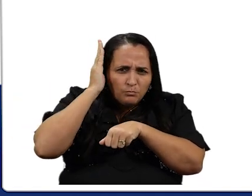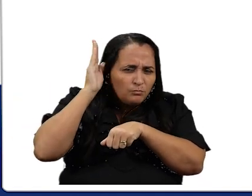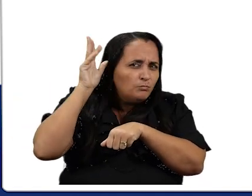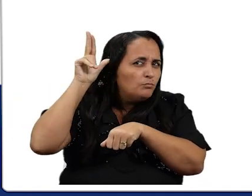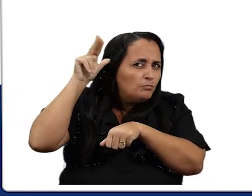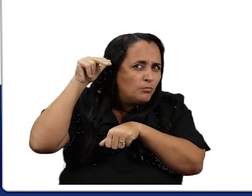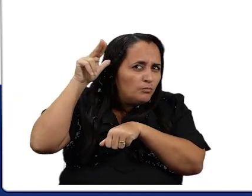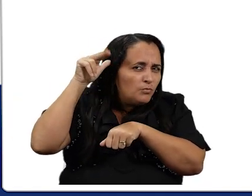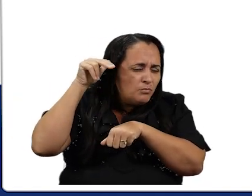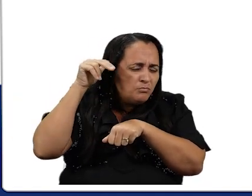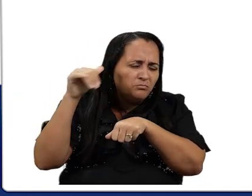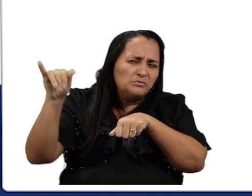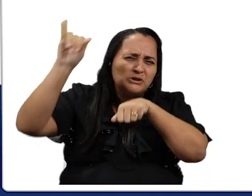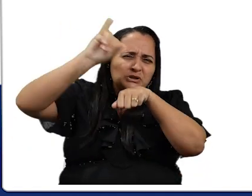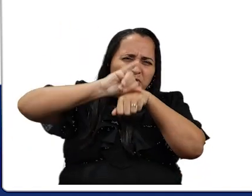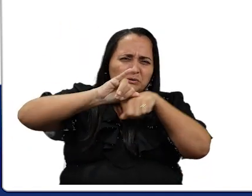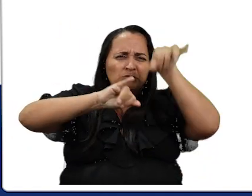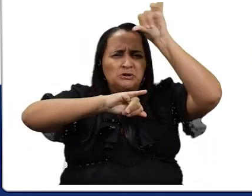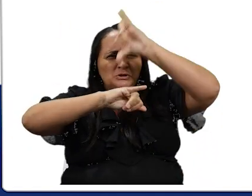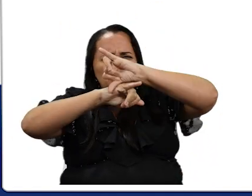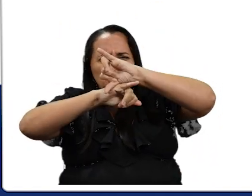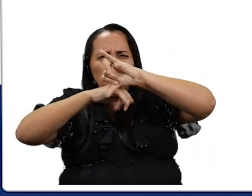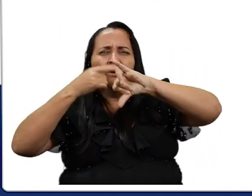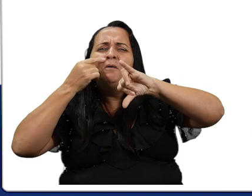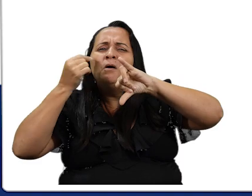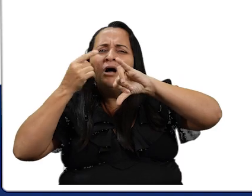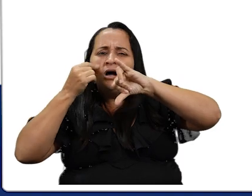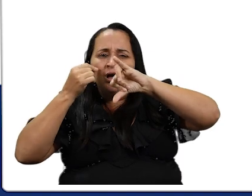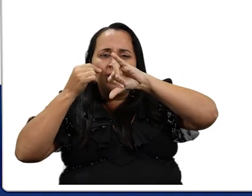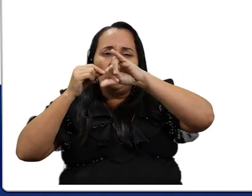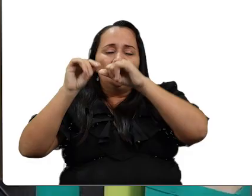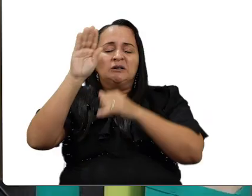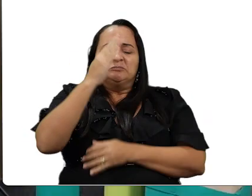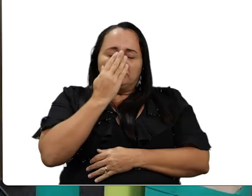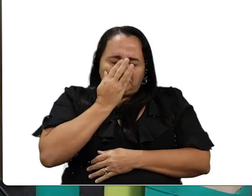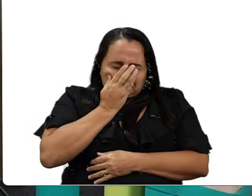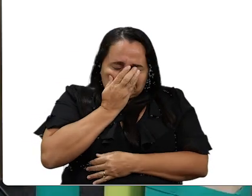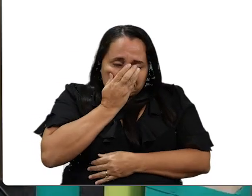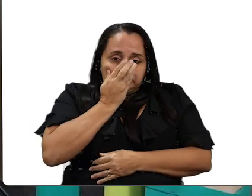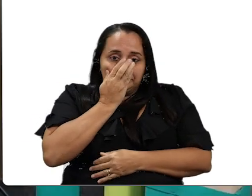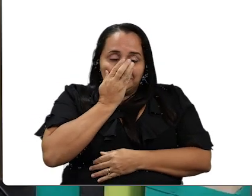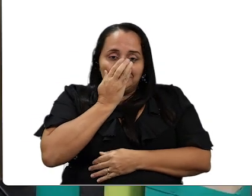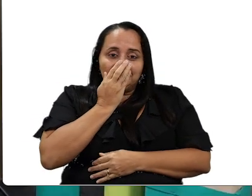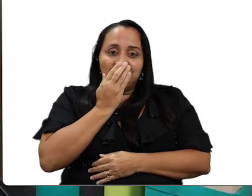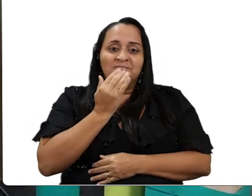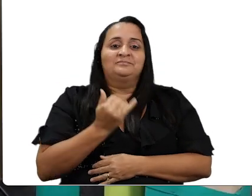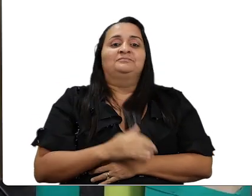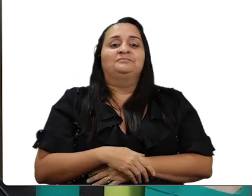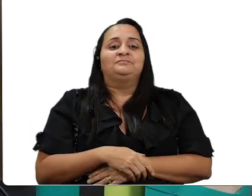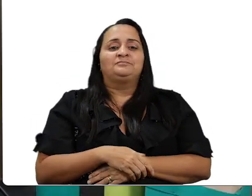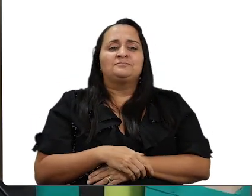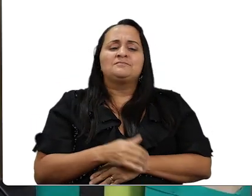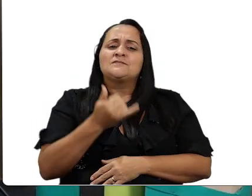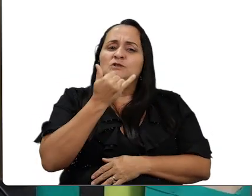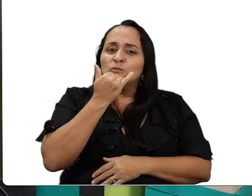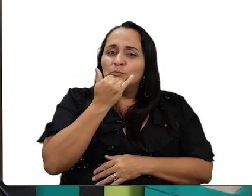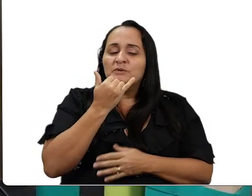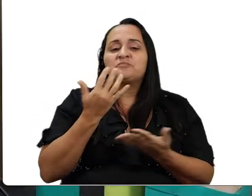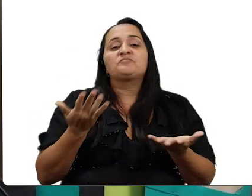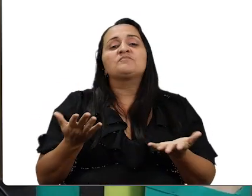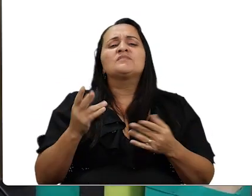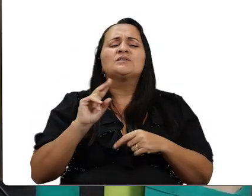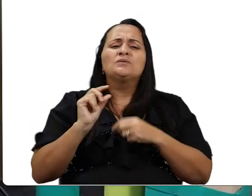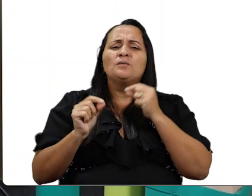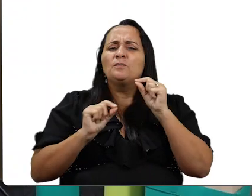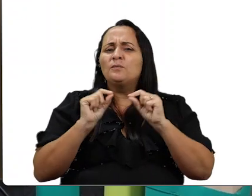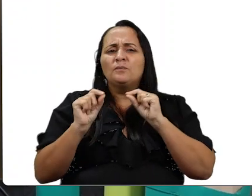e um galo em cima de um gato? Afinal de contas, eles não são meio que inimigos, né?